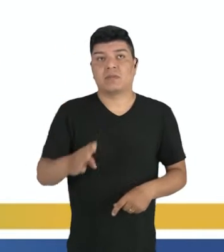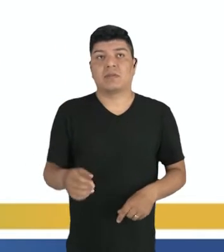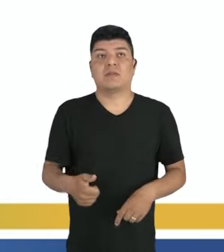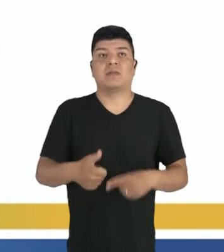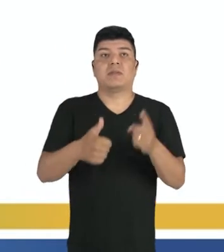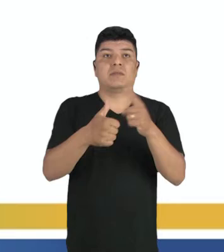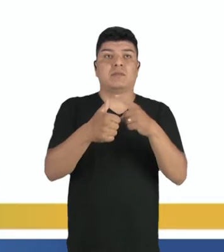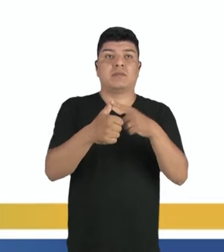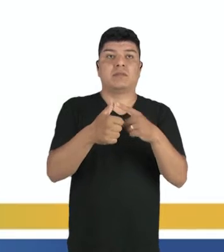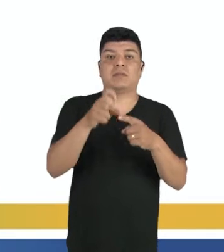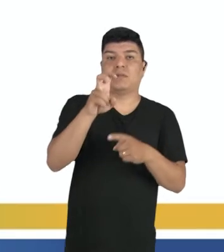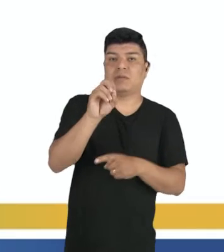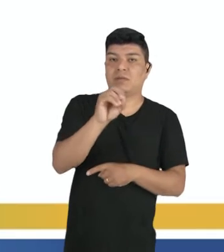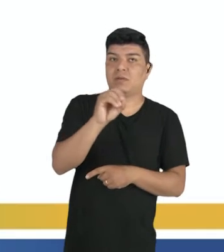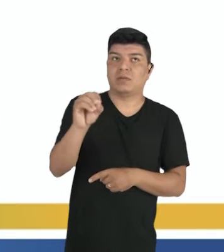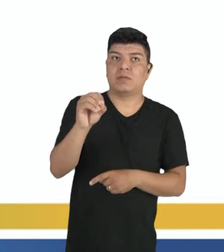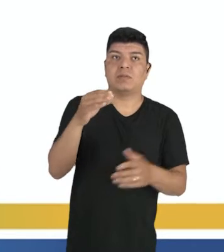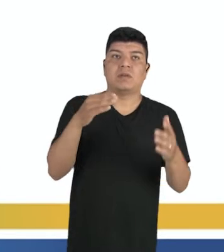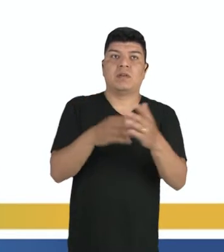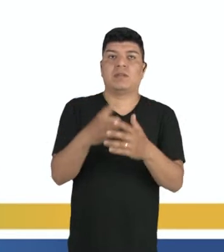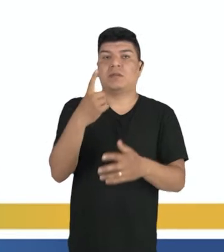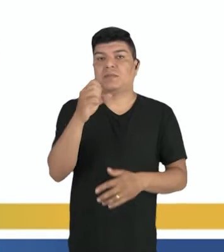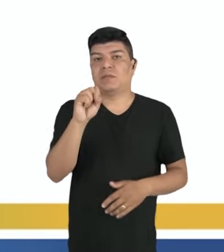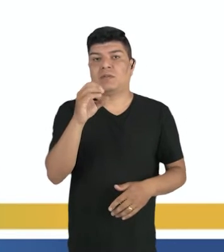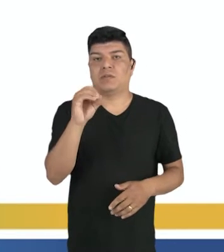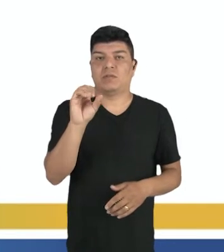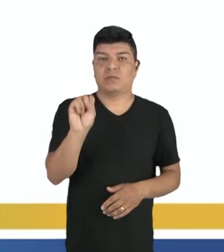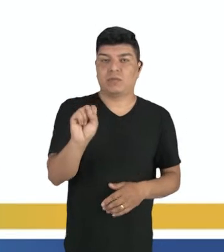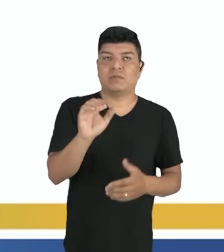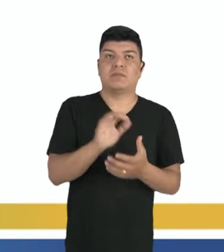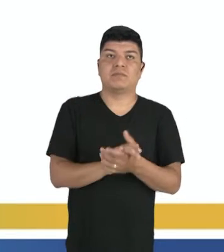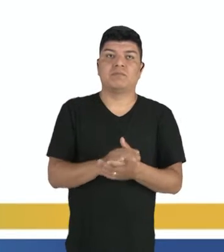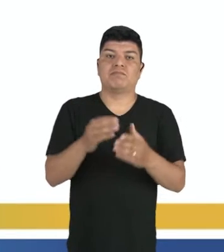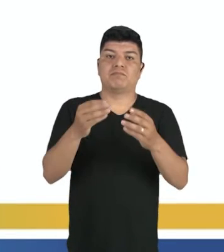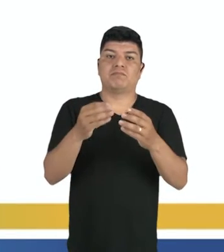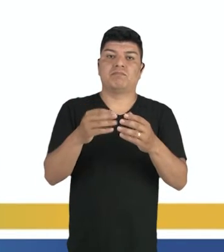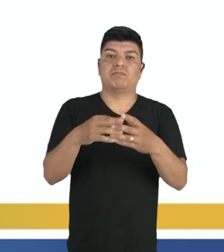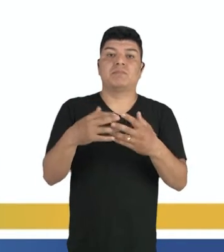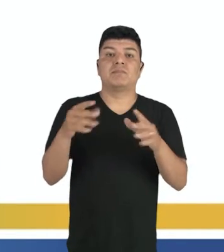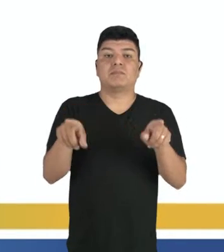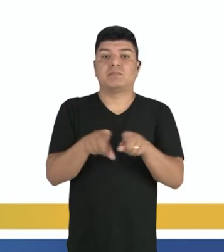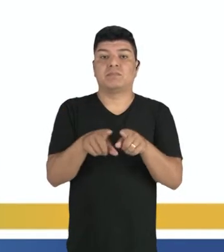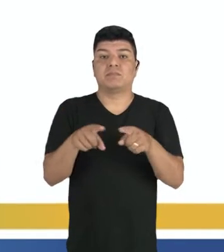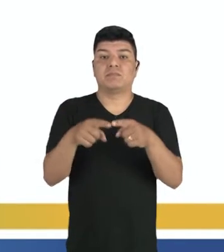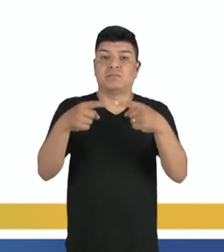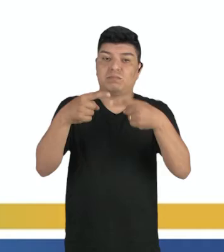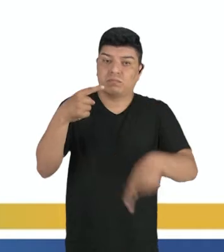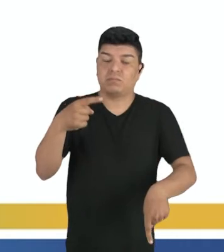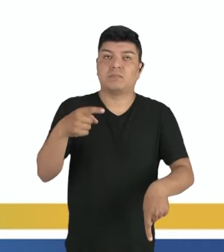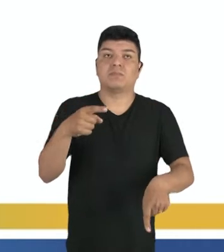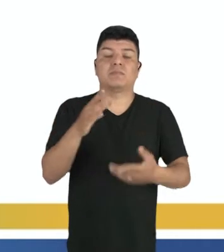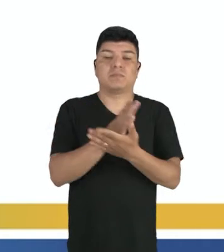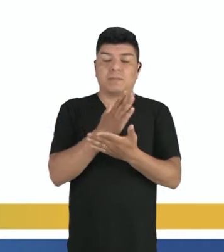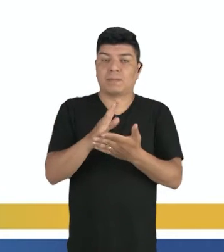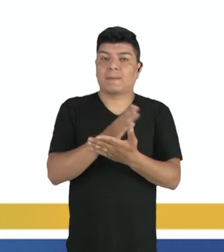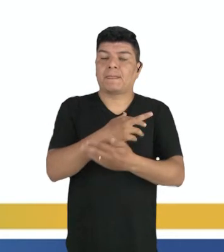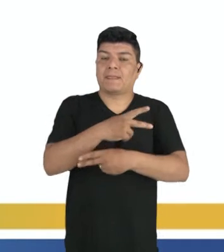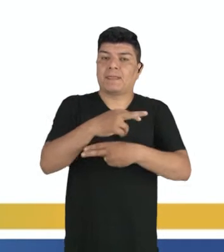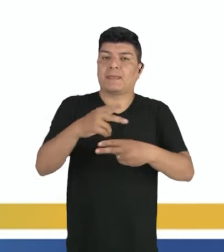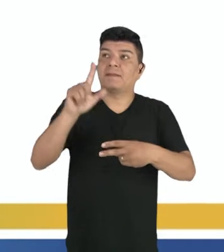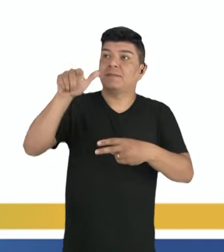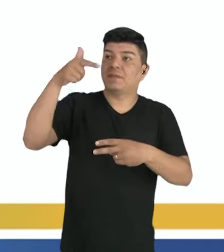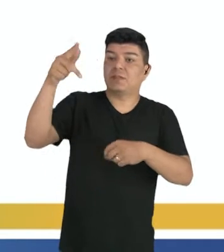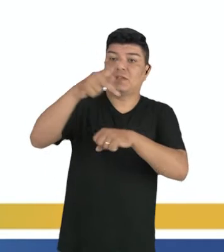primeiro período de 1500 a 1808, que havia proibições, lembra que eu falei lá sobre a questão do produto que